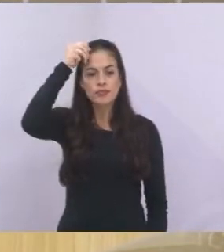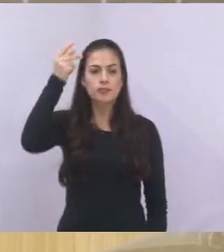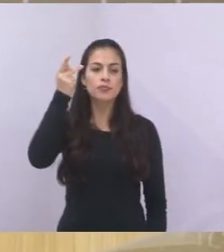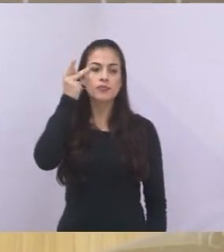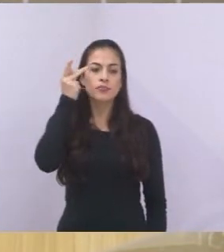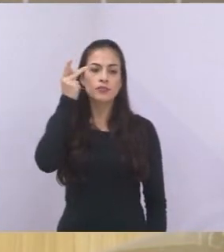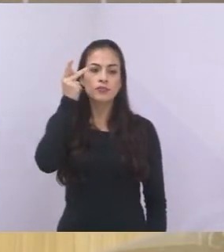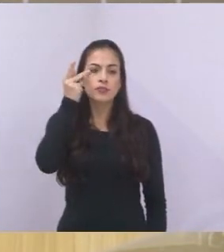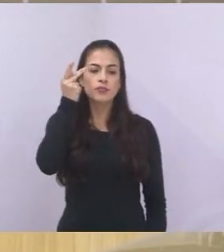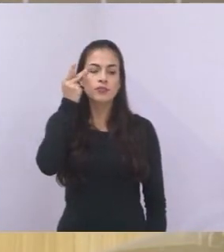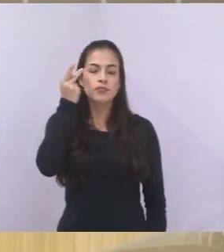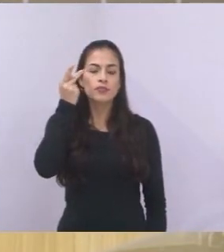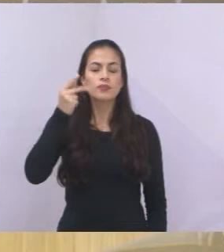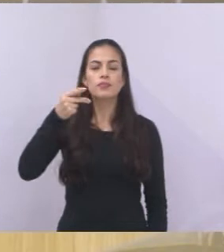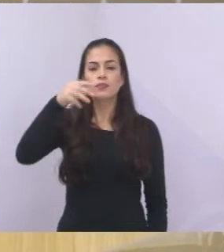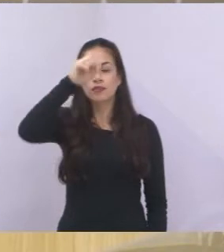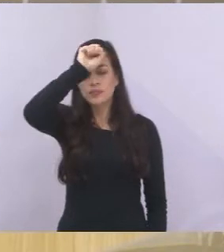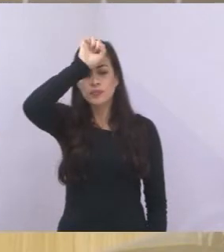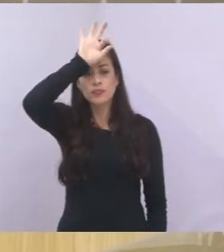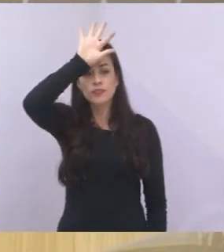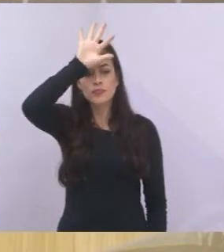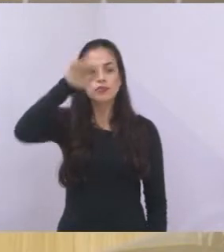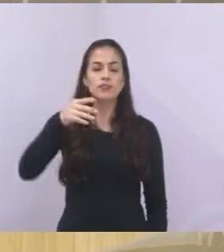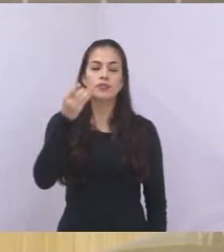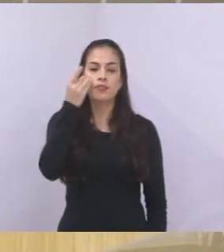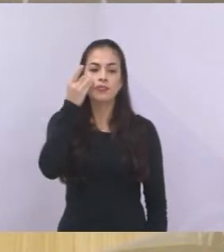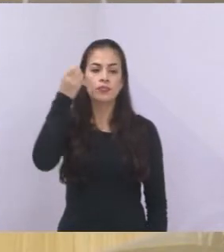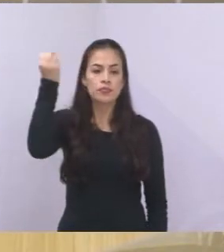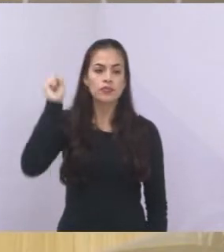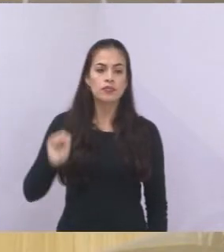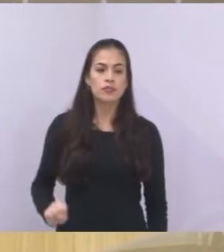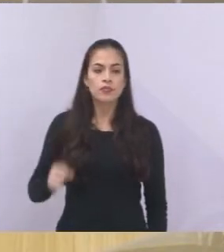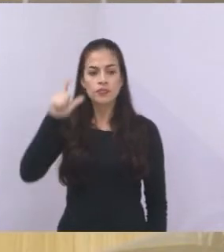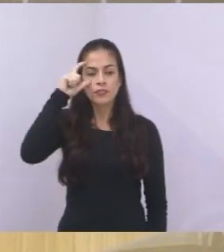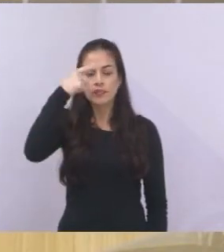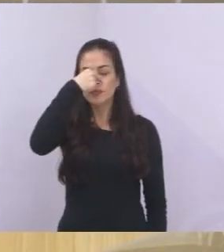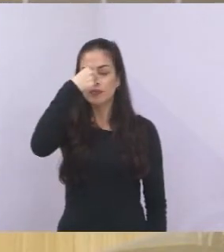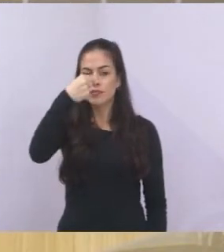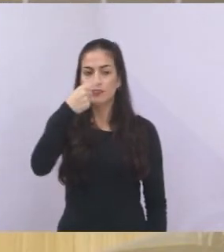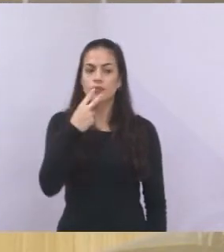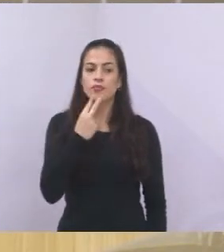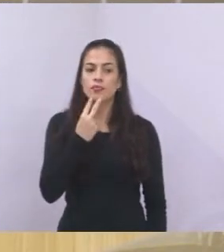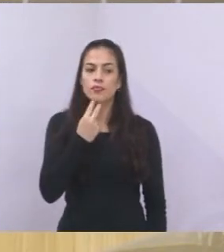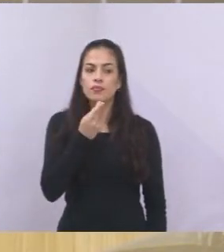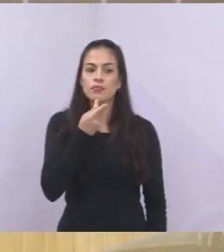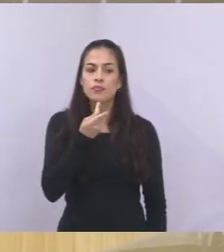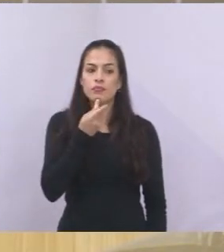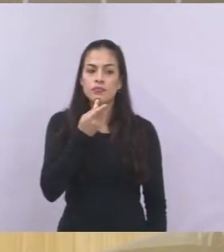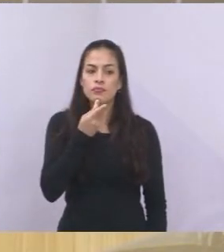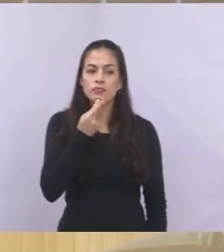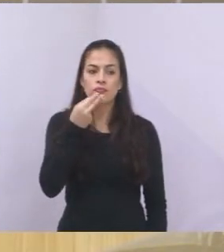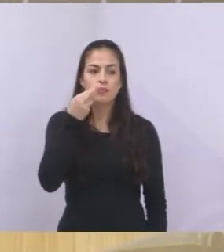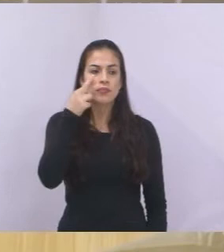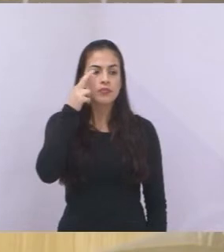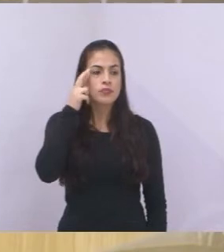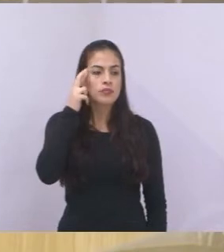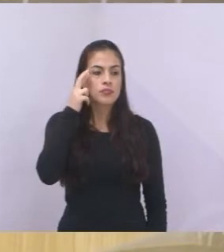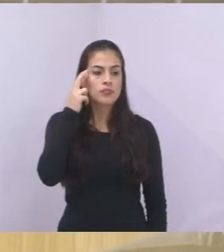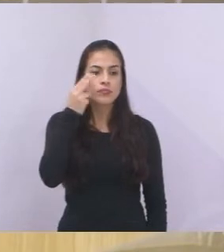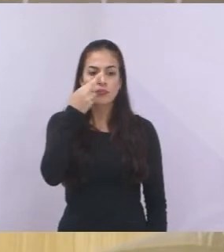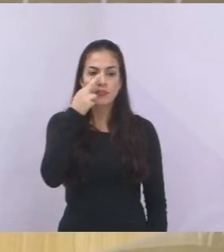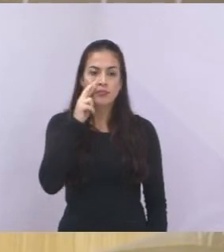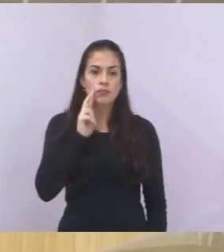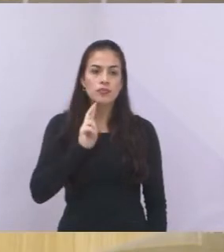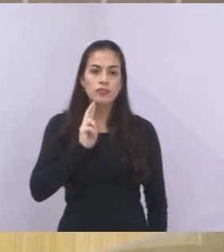Salomão, Dude, Sônia Patas Amizade, Abner de Madureira, Valmir do Parque Meia Lua, Hernani Barreto, Roninha e